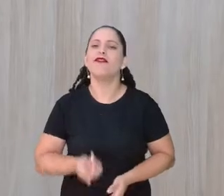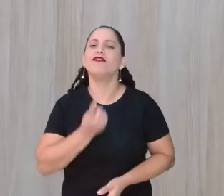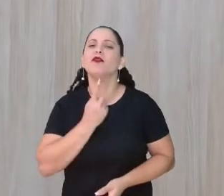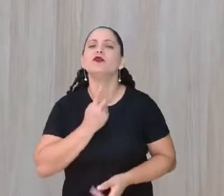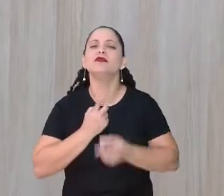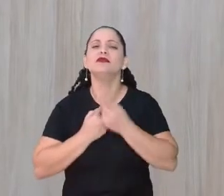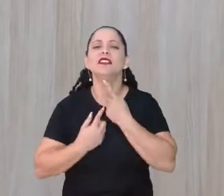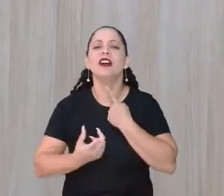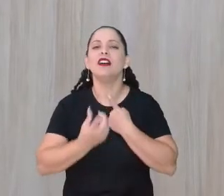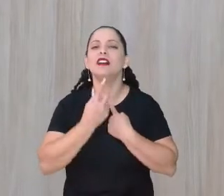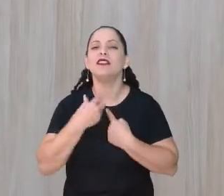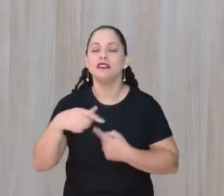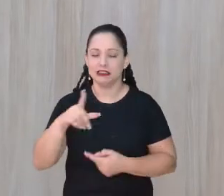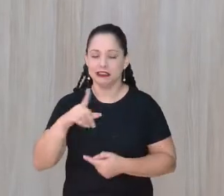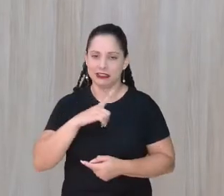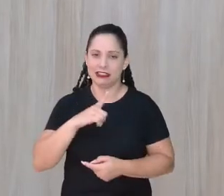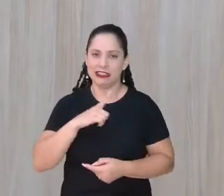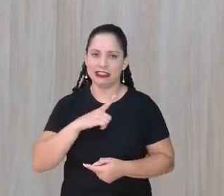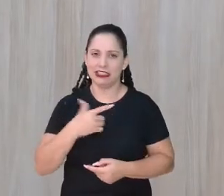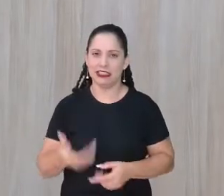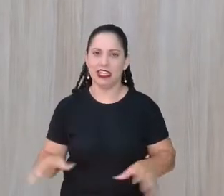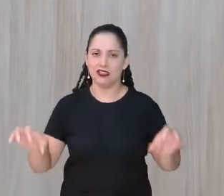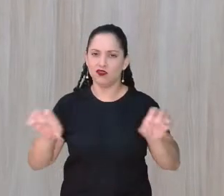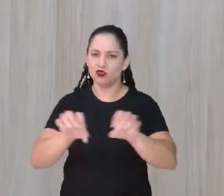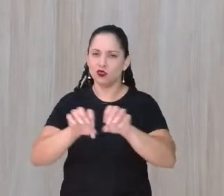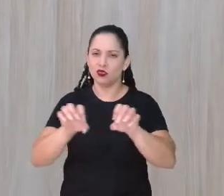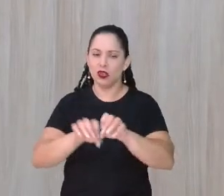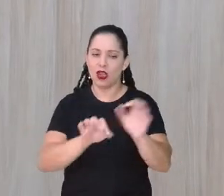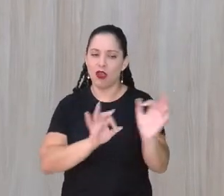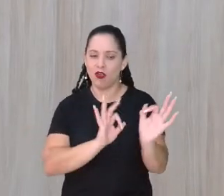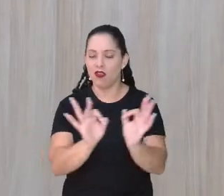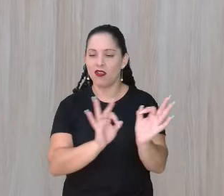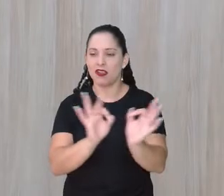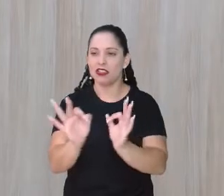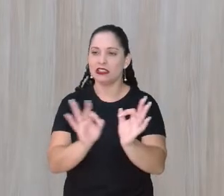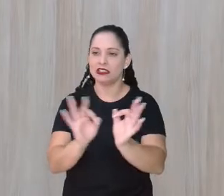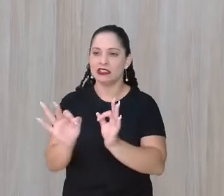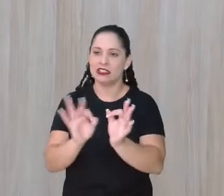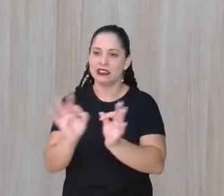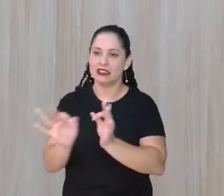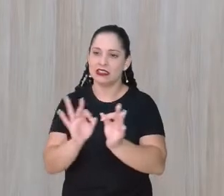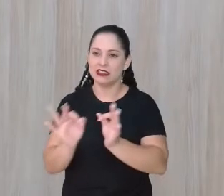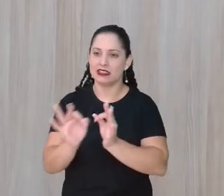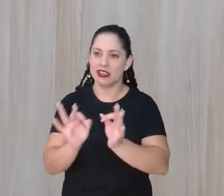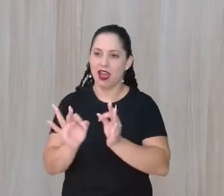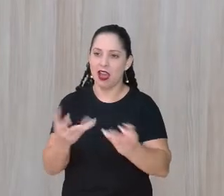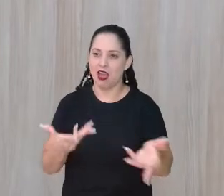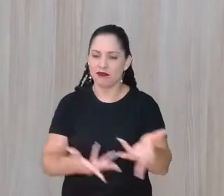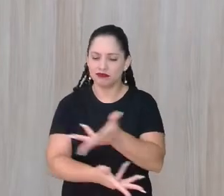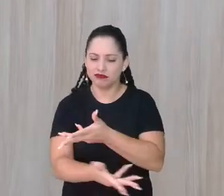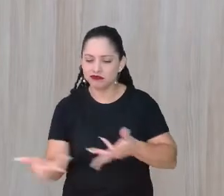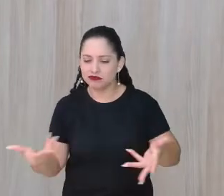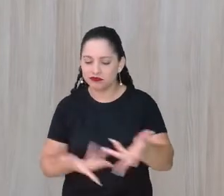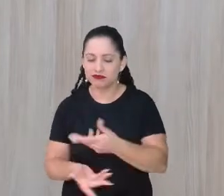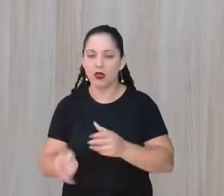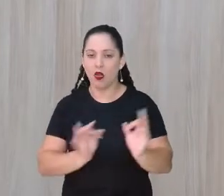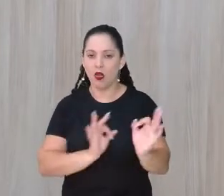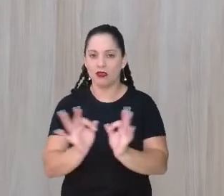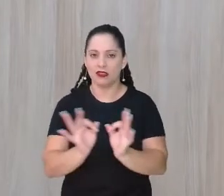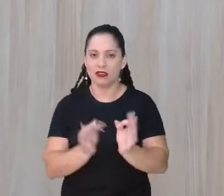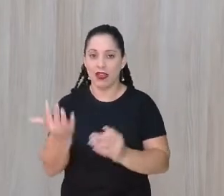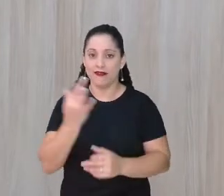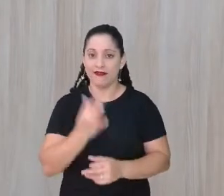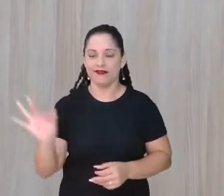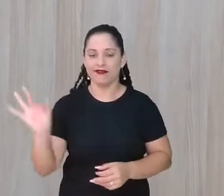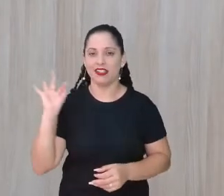naquele momento, né, de reestruturar, reorganizar, restabelecer uma ordem na